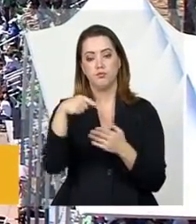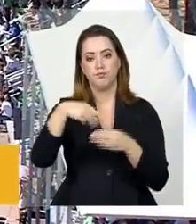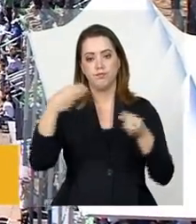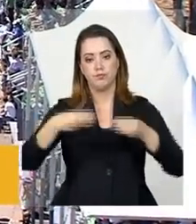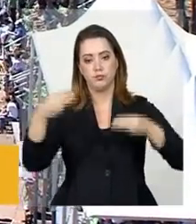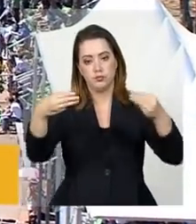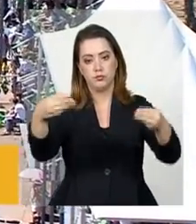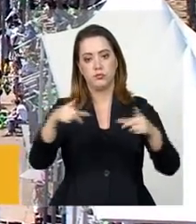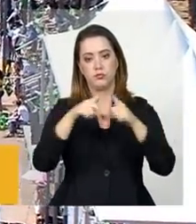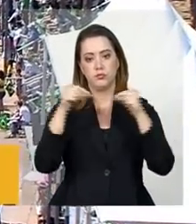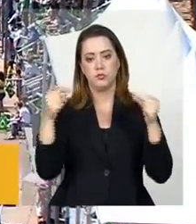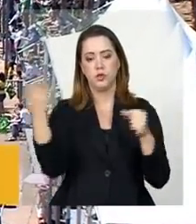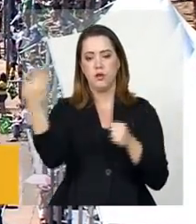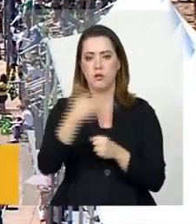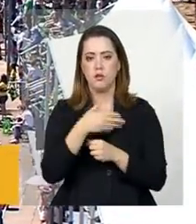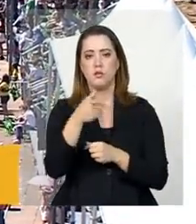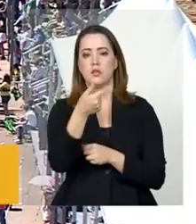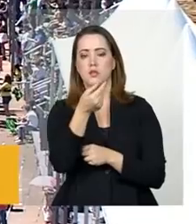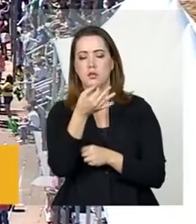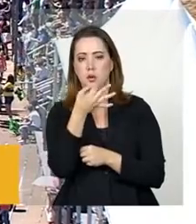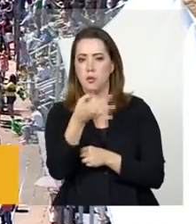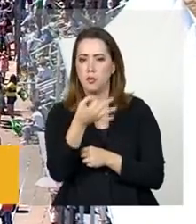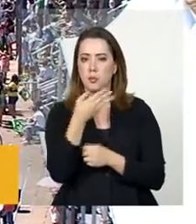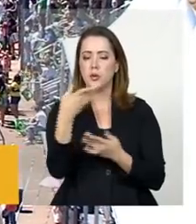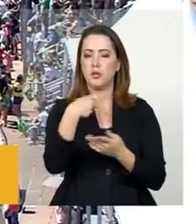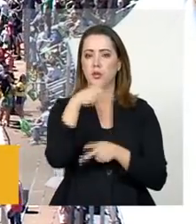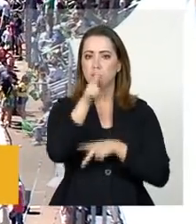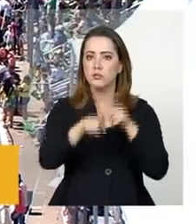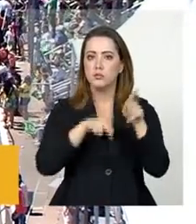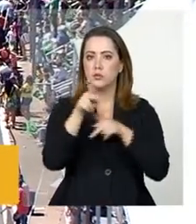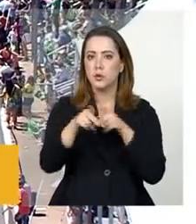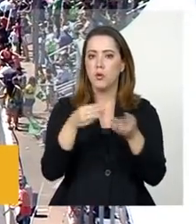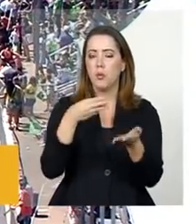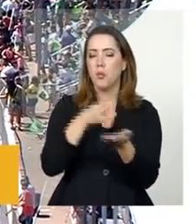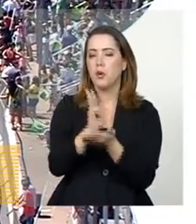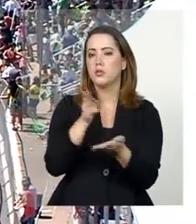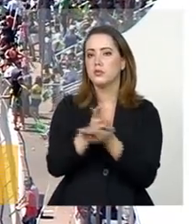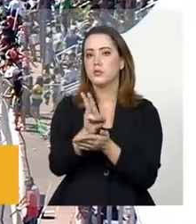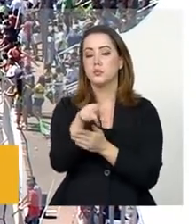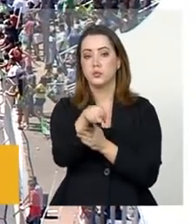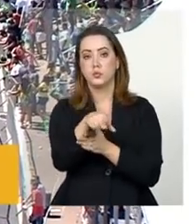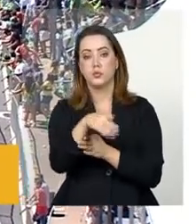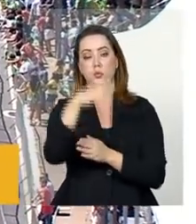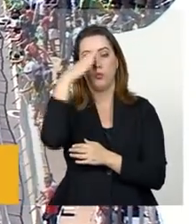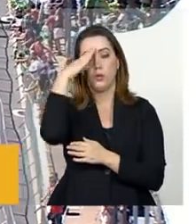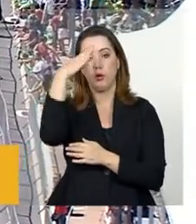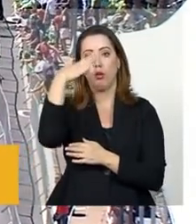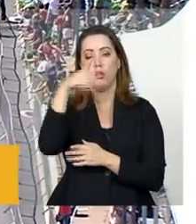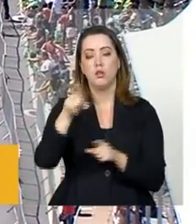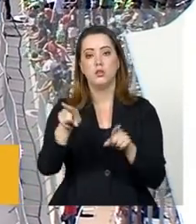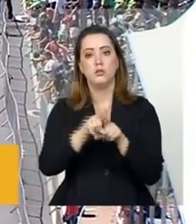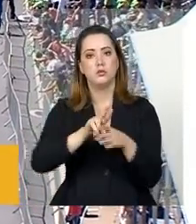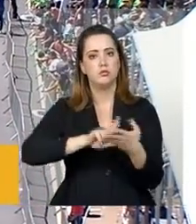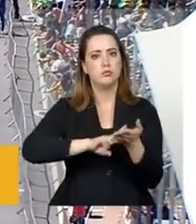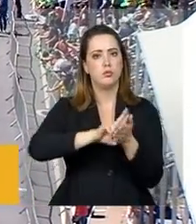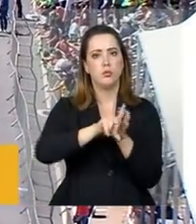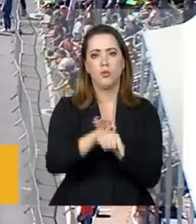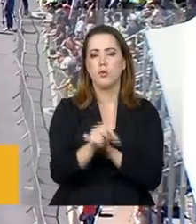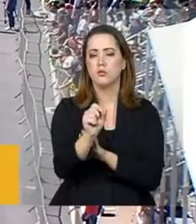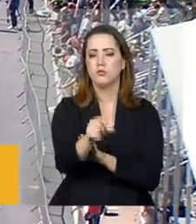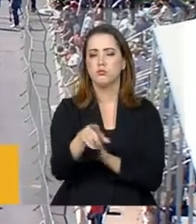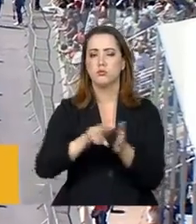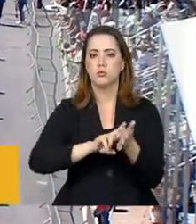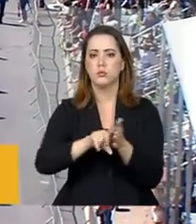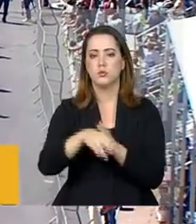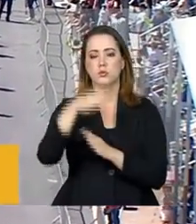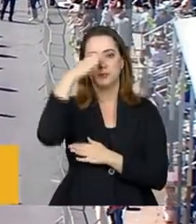mais participação do público que mandou mensagem pelo WhatsApp. O subtenente Gomes, o sargento Wilker e os soldados Paulo